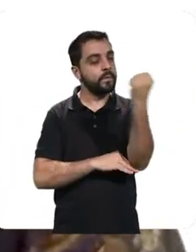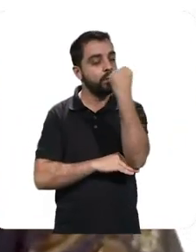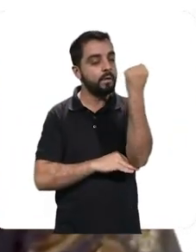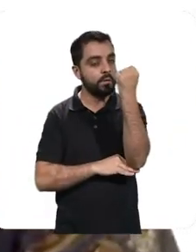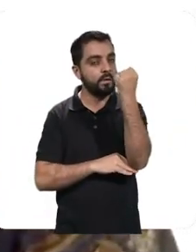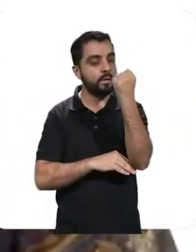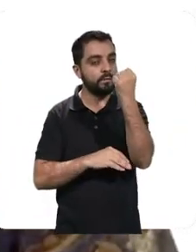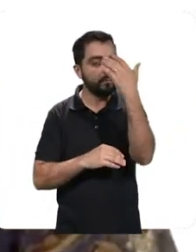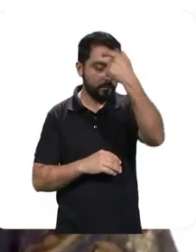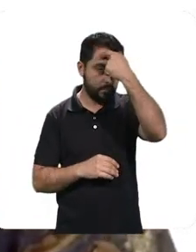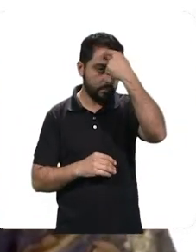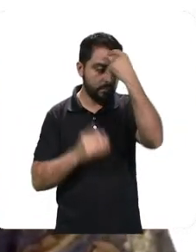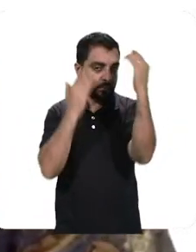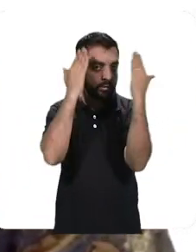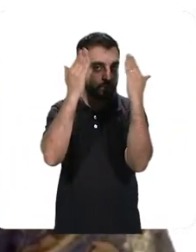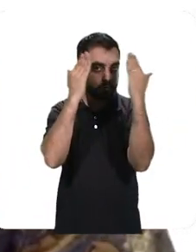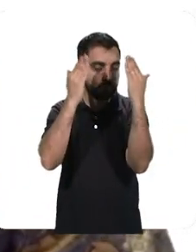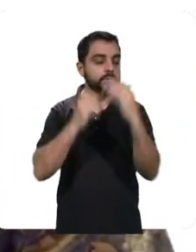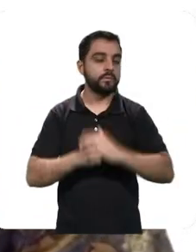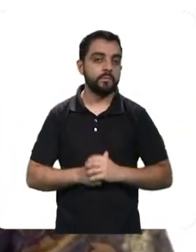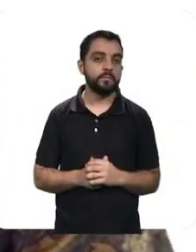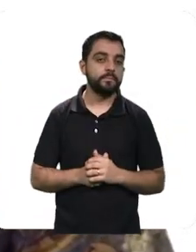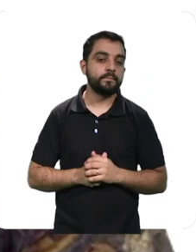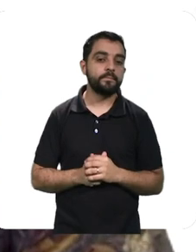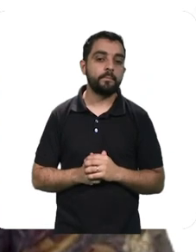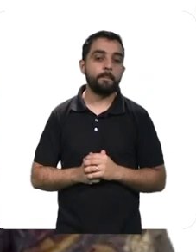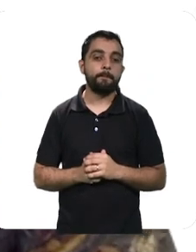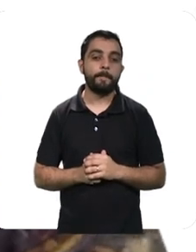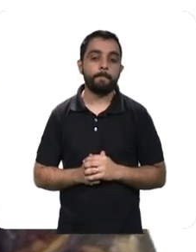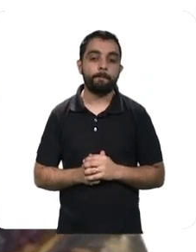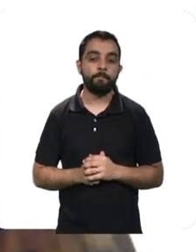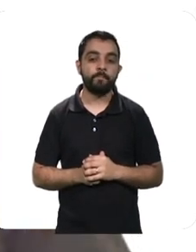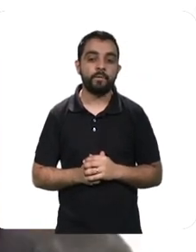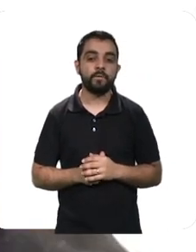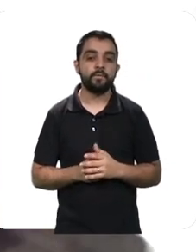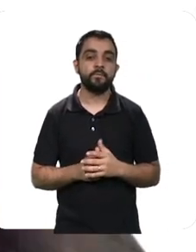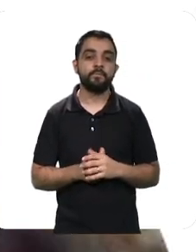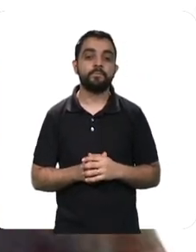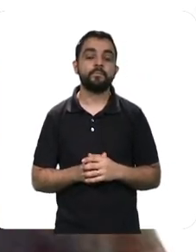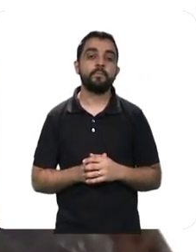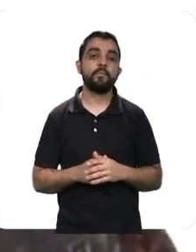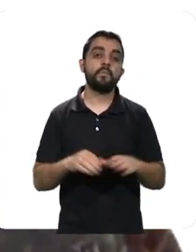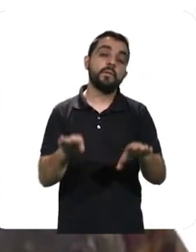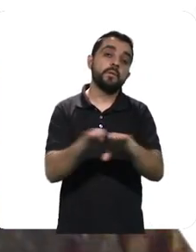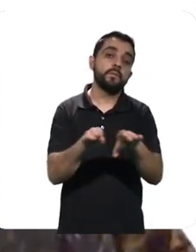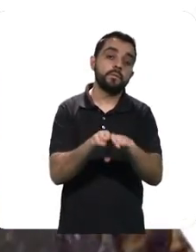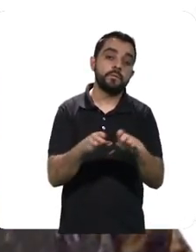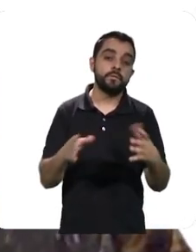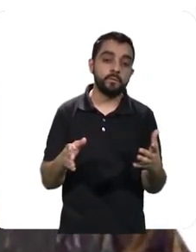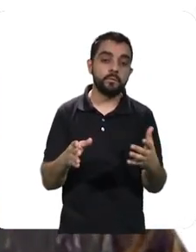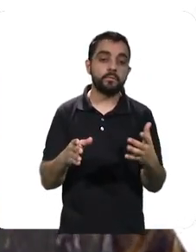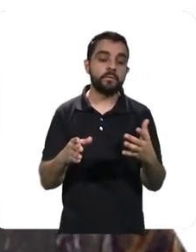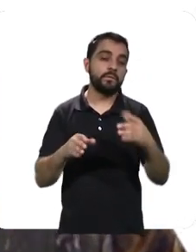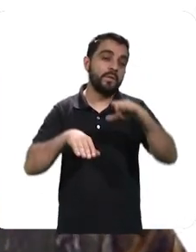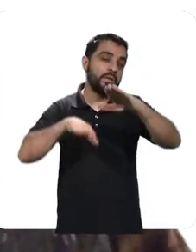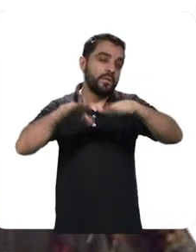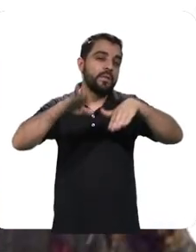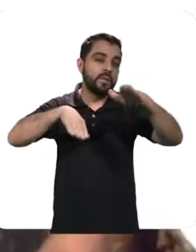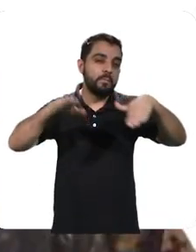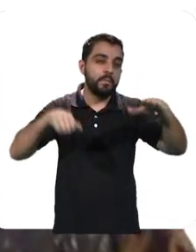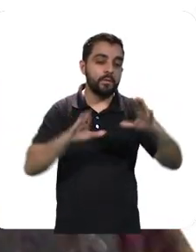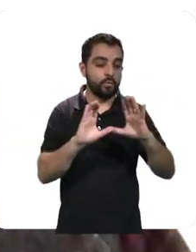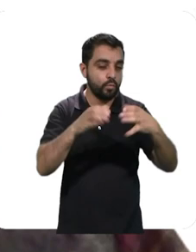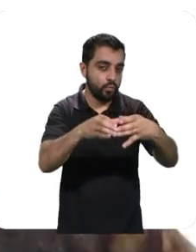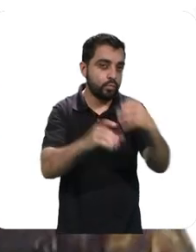uma coisa pior do que qualquer transtorno mental. O que a gente vê de as ações, como eu disse,